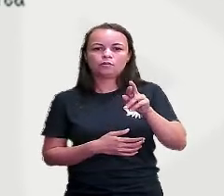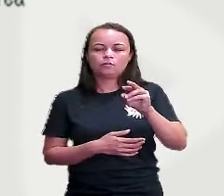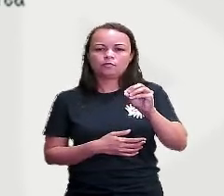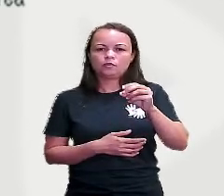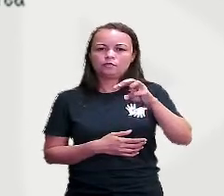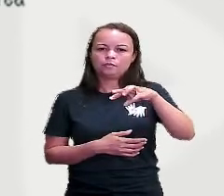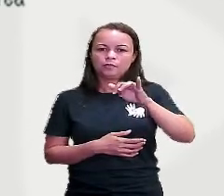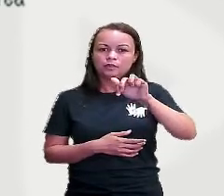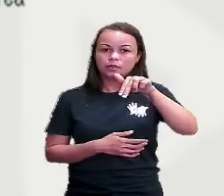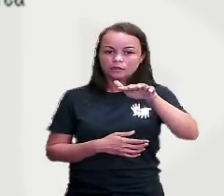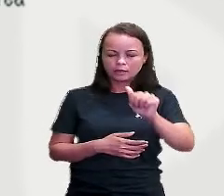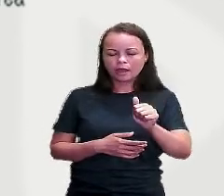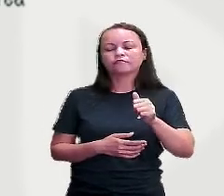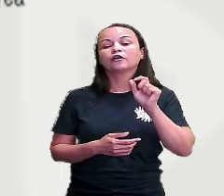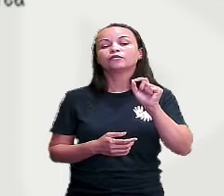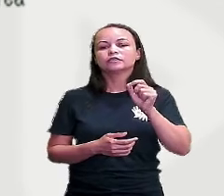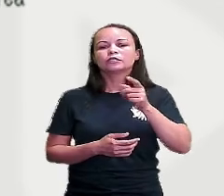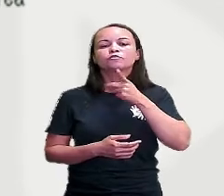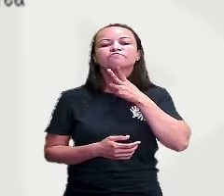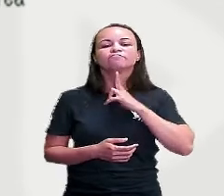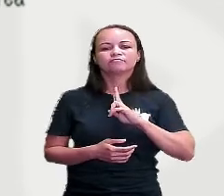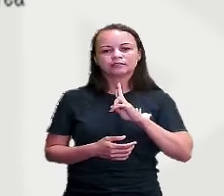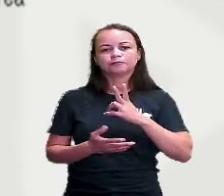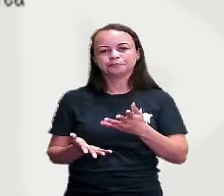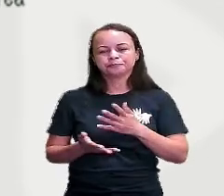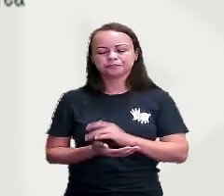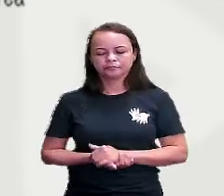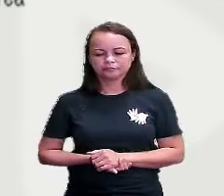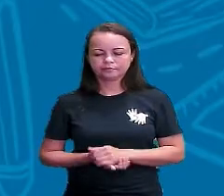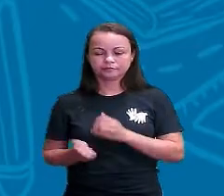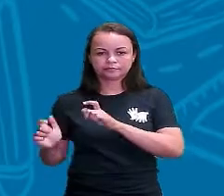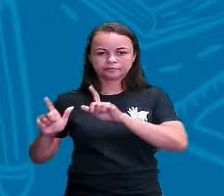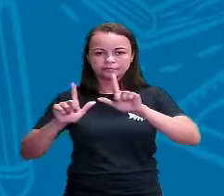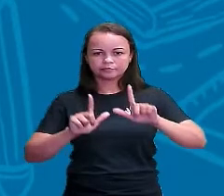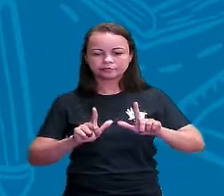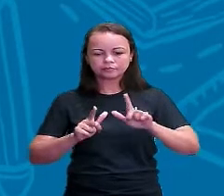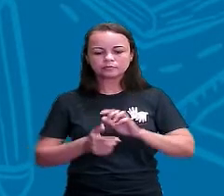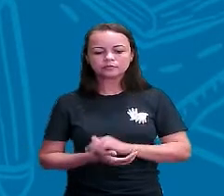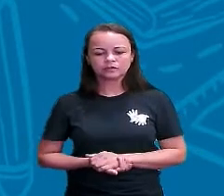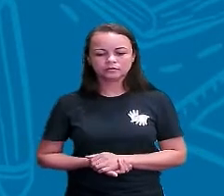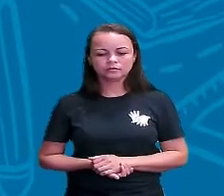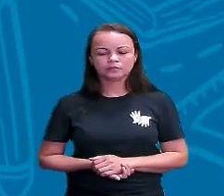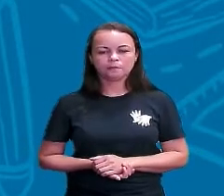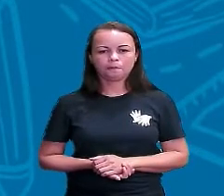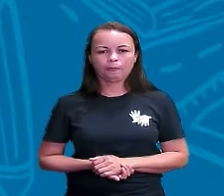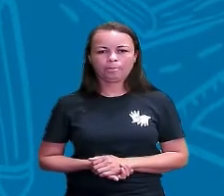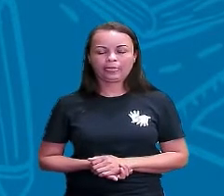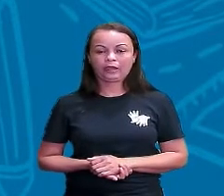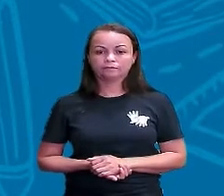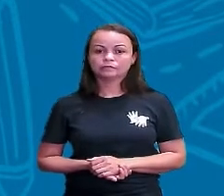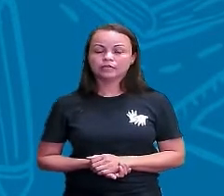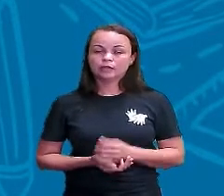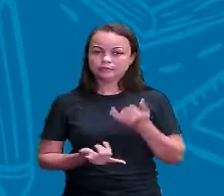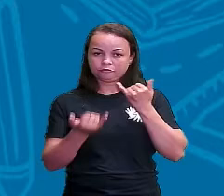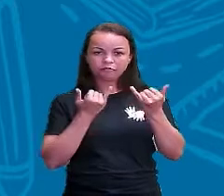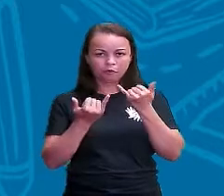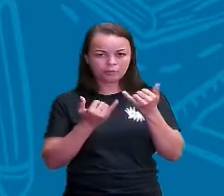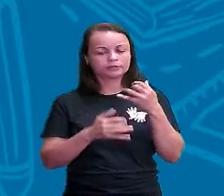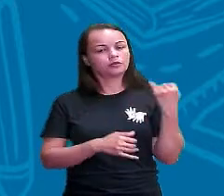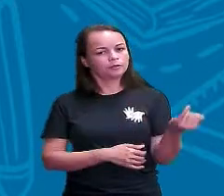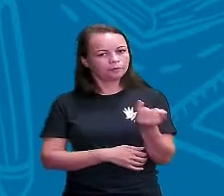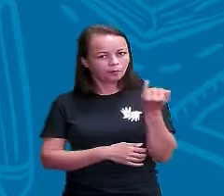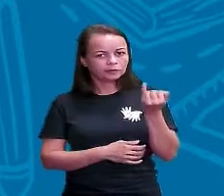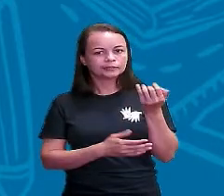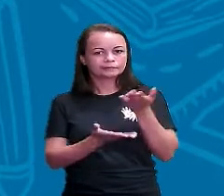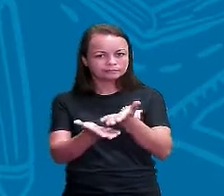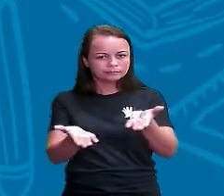é que vai acontecer? Vai te viciar. Volta aqui comigo, por gentileza. Por favor, produção. Então, fica essa informação que eu acho que é